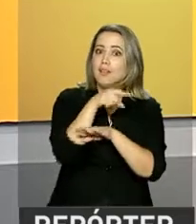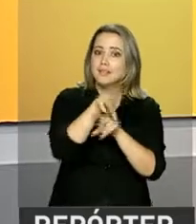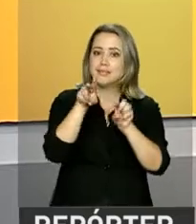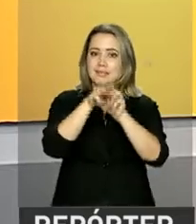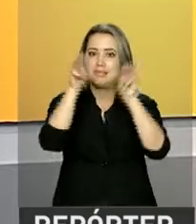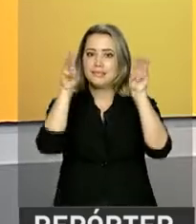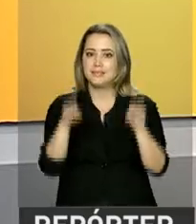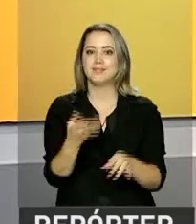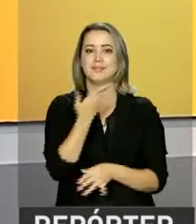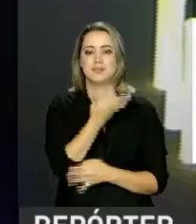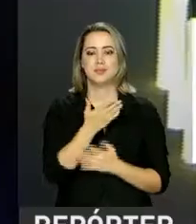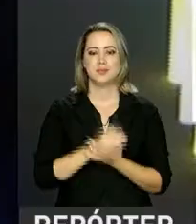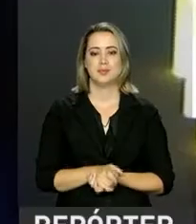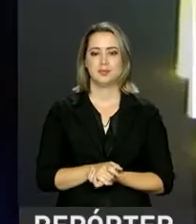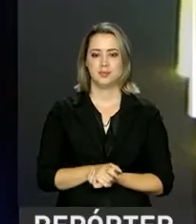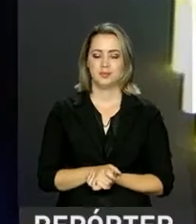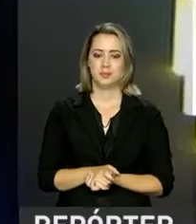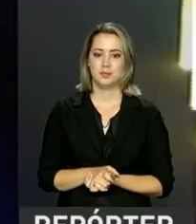de Natália Mello.